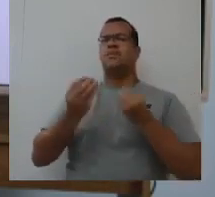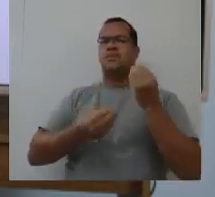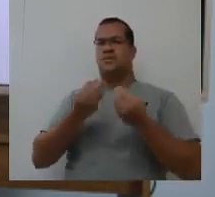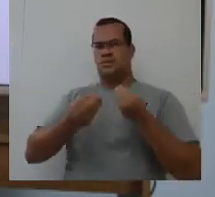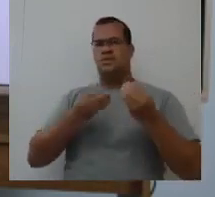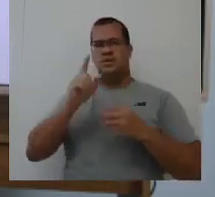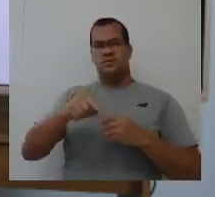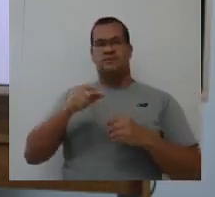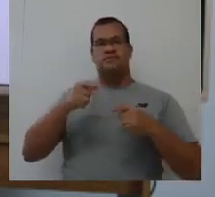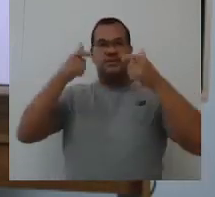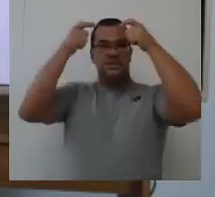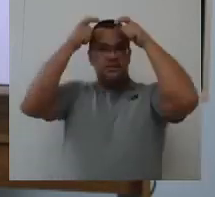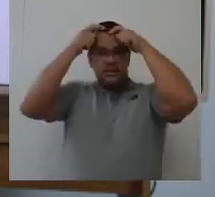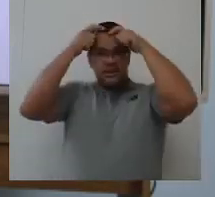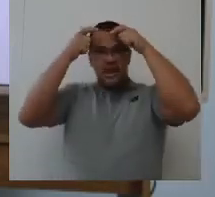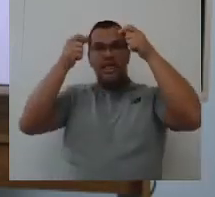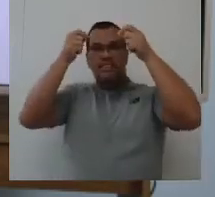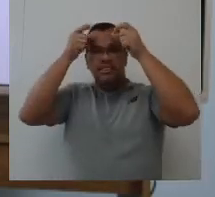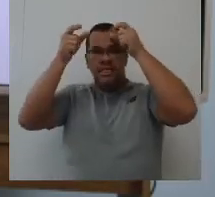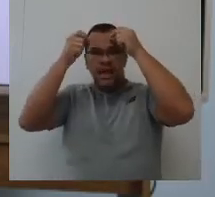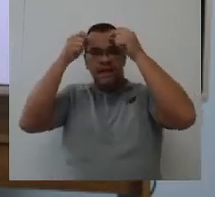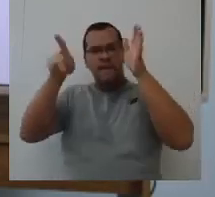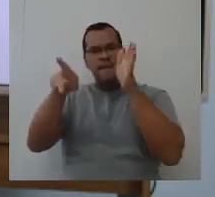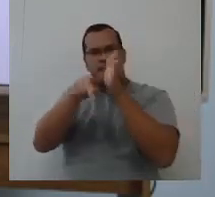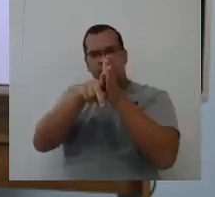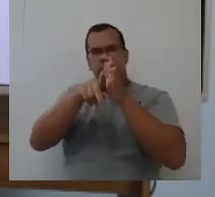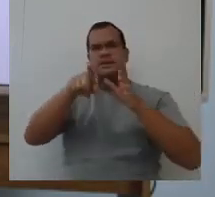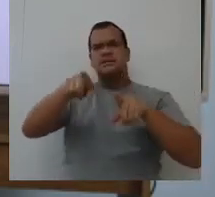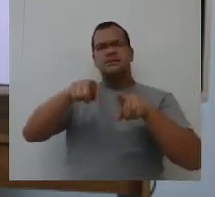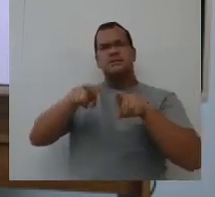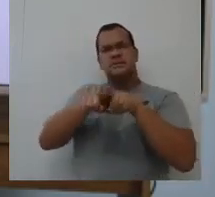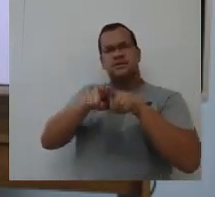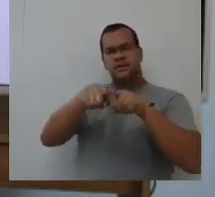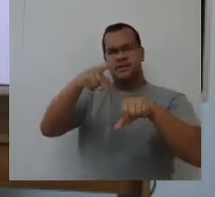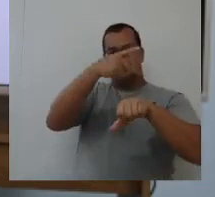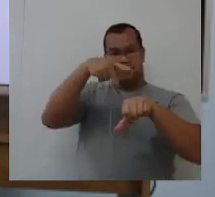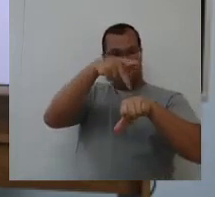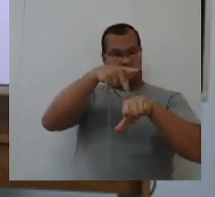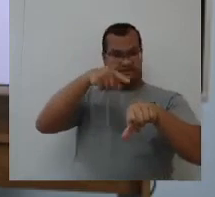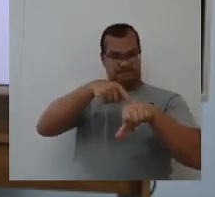O imperialismo é uma série de ideias, medidas e mecanismos que as nações,